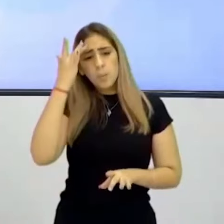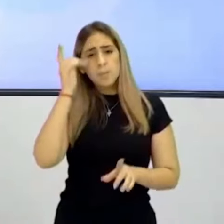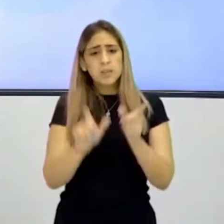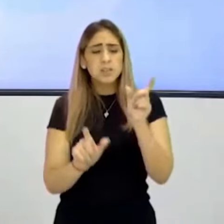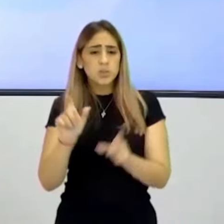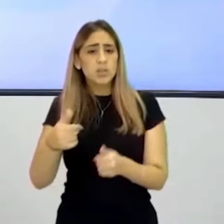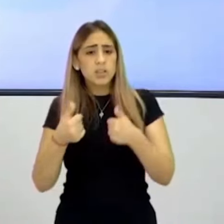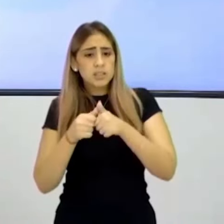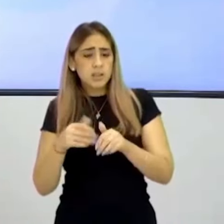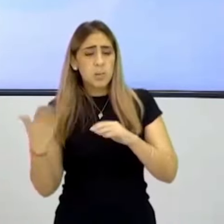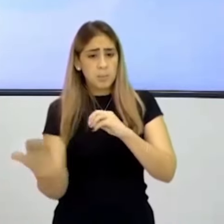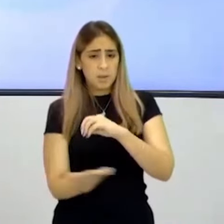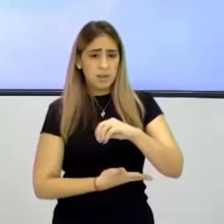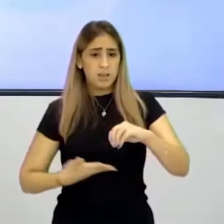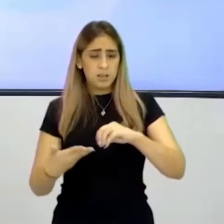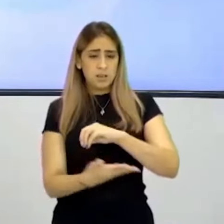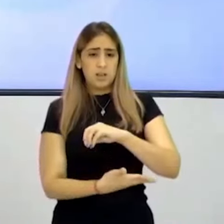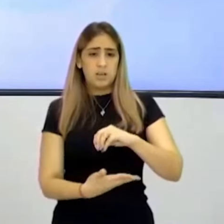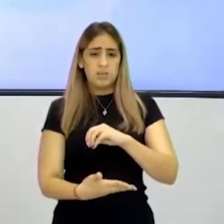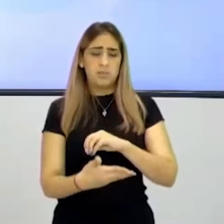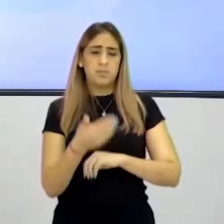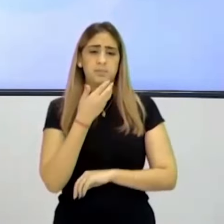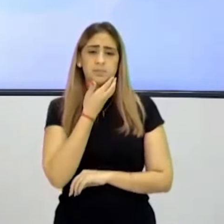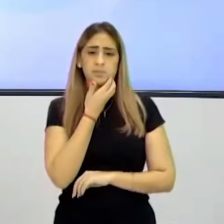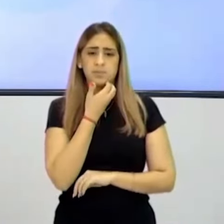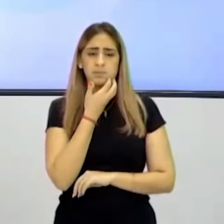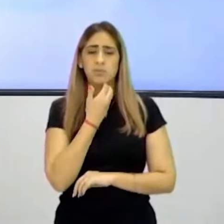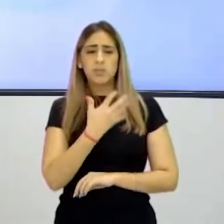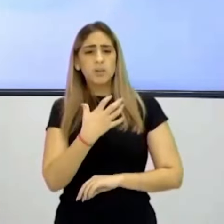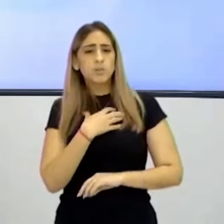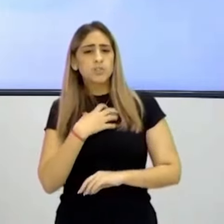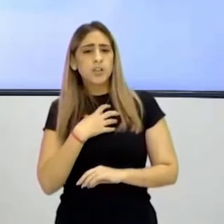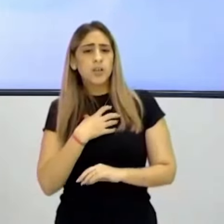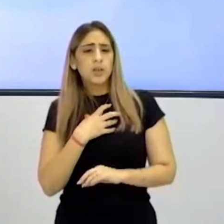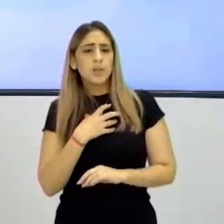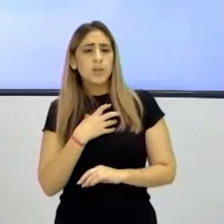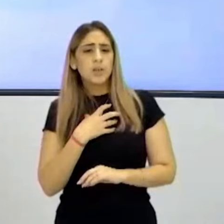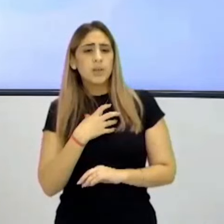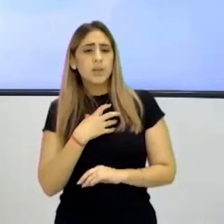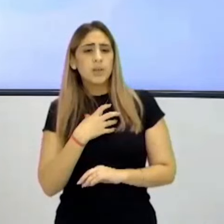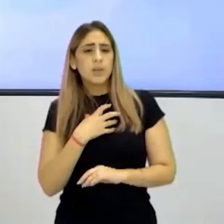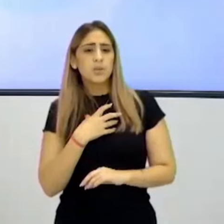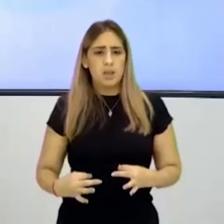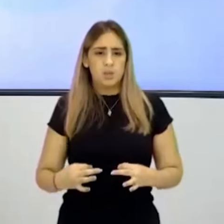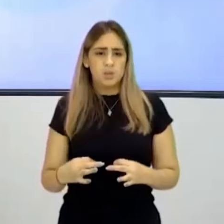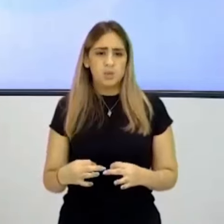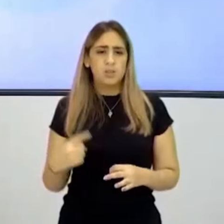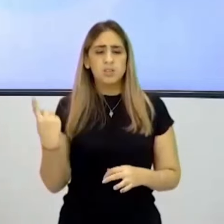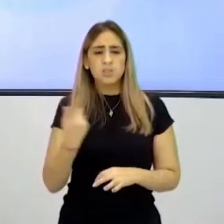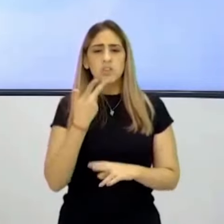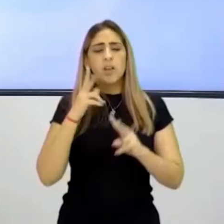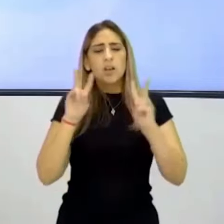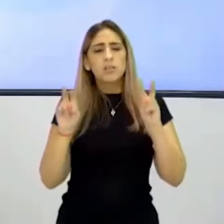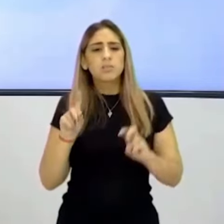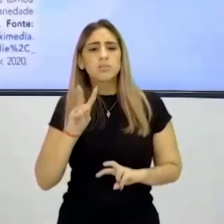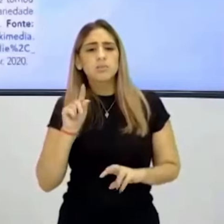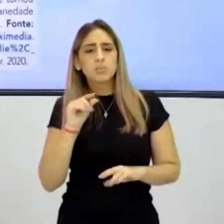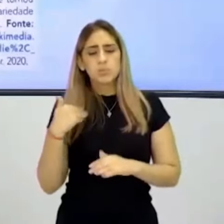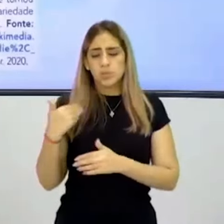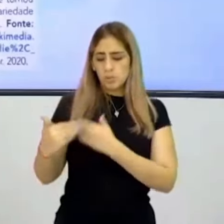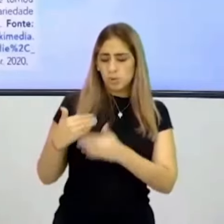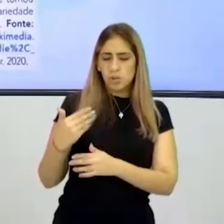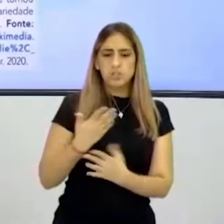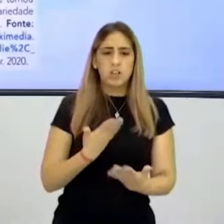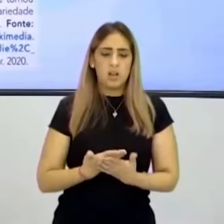que estão baseadas ali por uma questão fundamentalista. E a gente vai falar um pouquinho mais sobre isso durante a